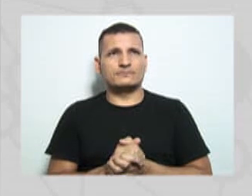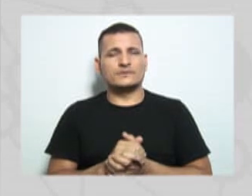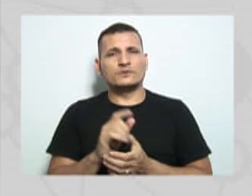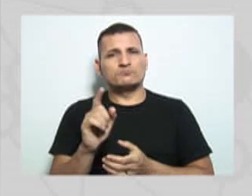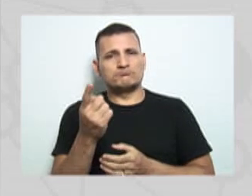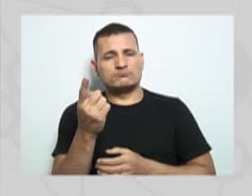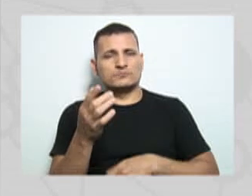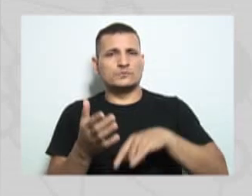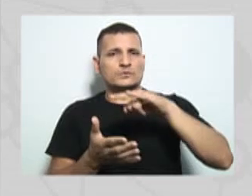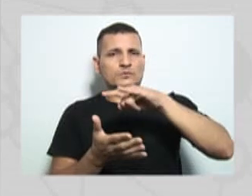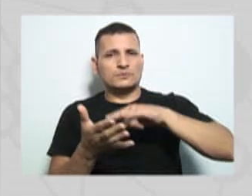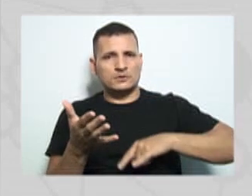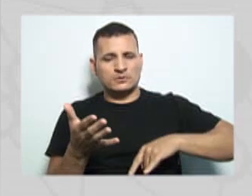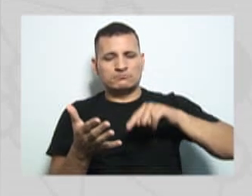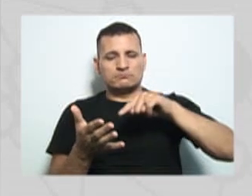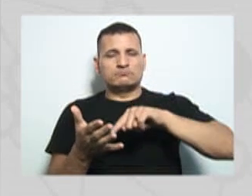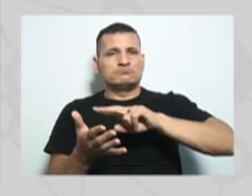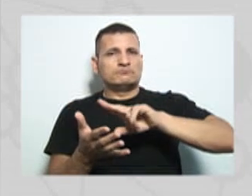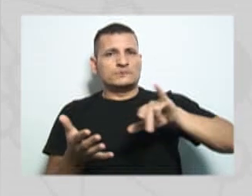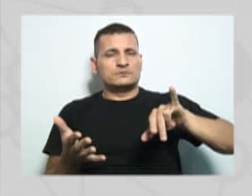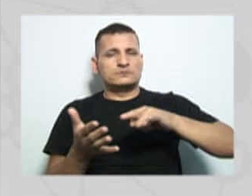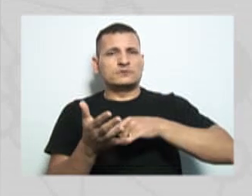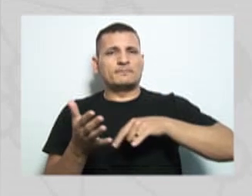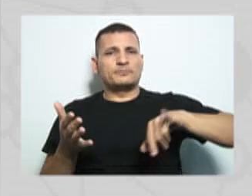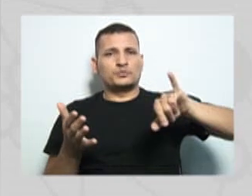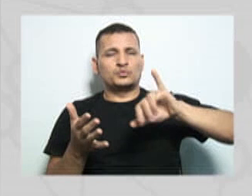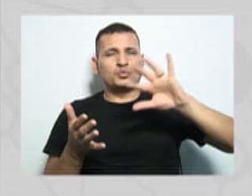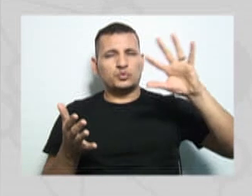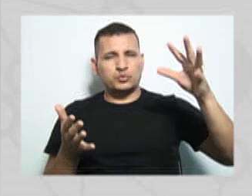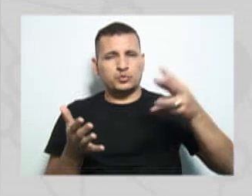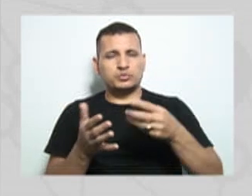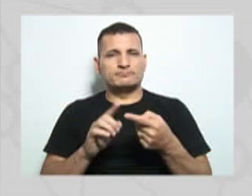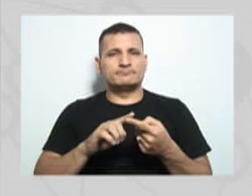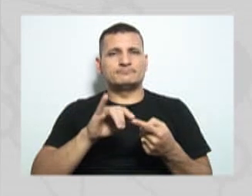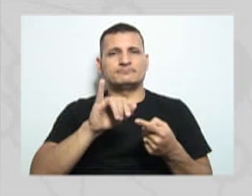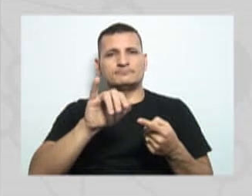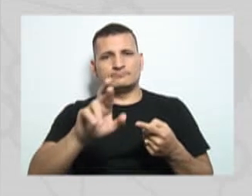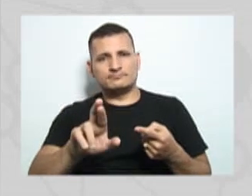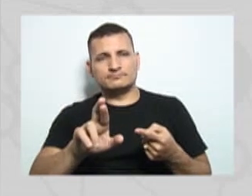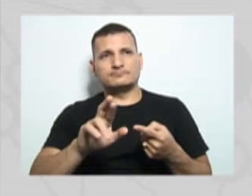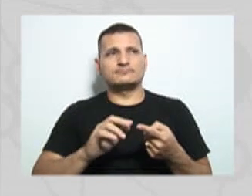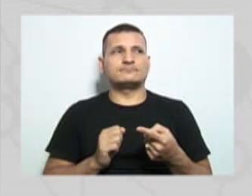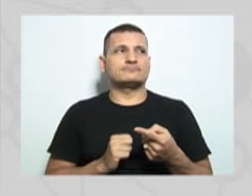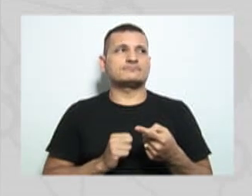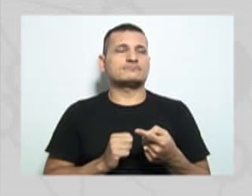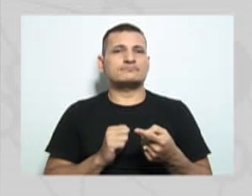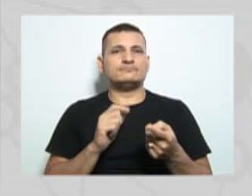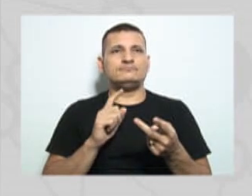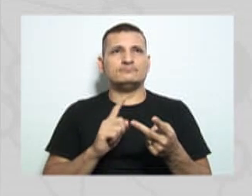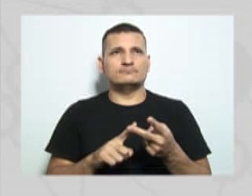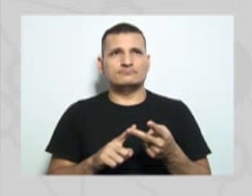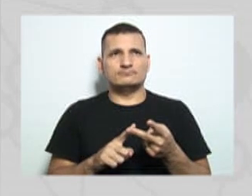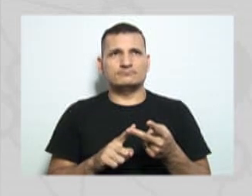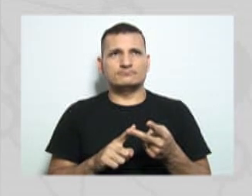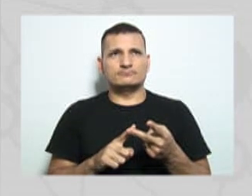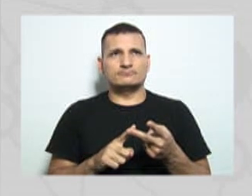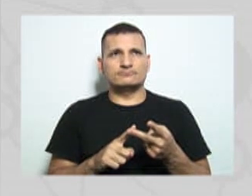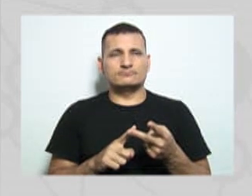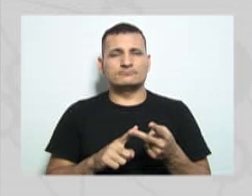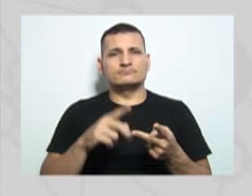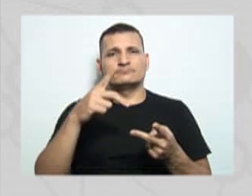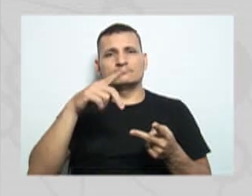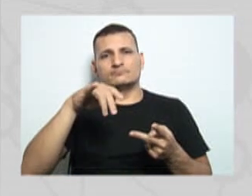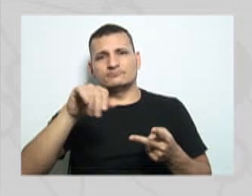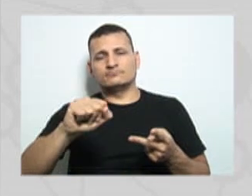um documento pelo qual se recolhem todos os impostos, IR, que seria o imposto de renda pessoa jurídica, contribuição, o